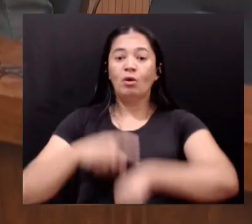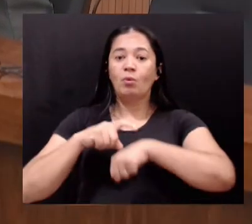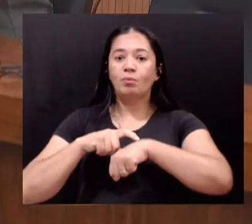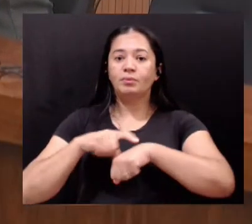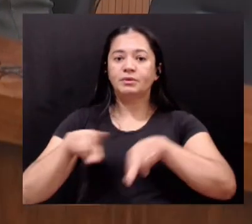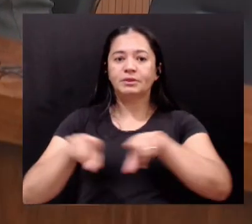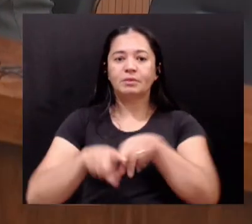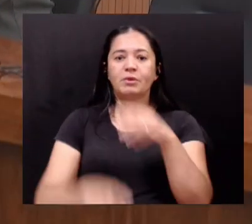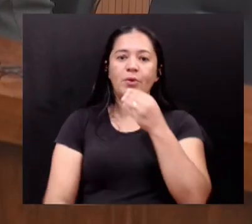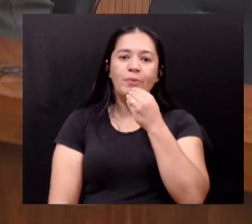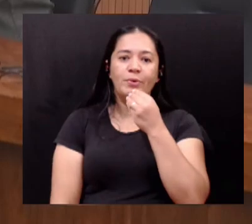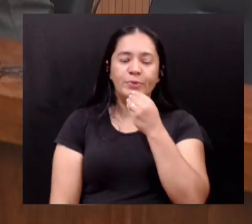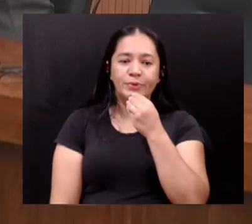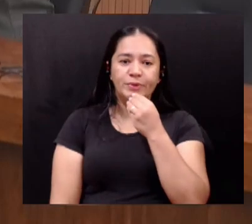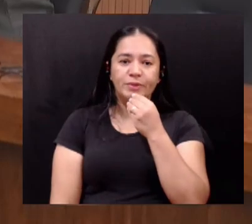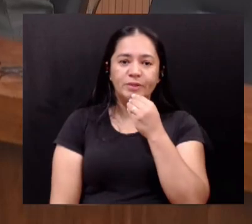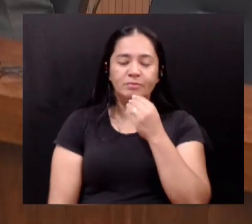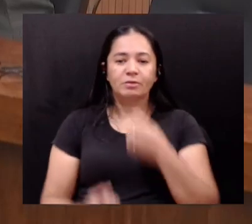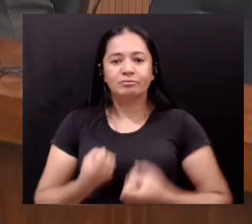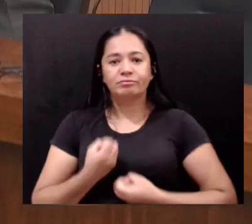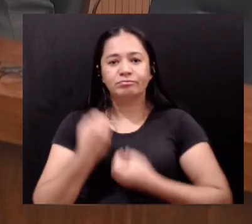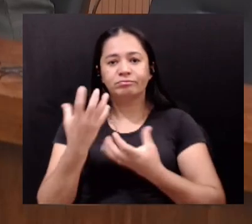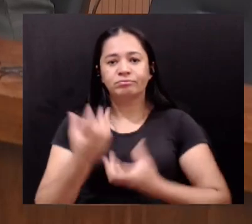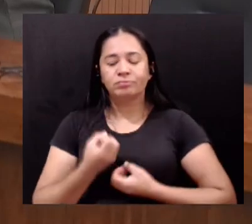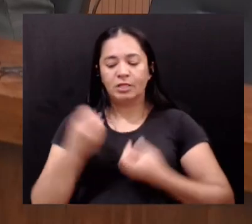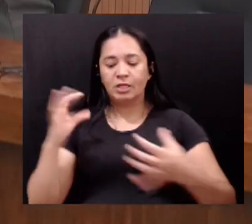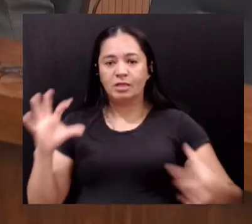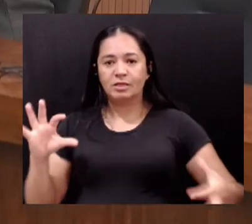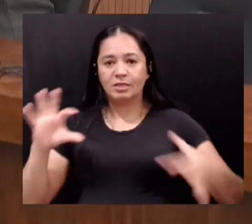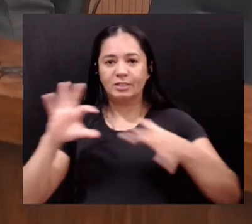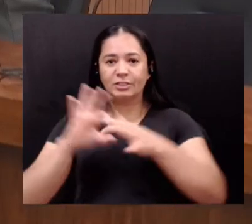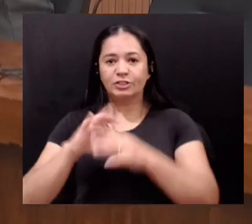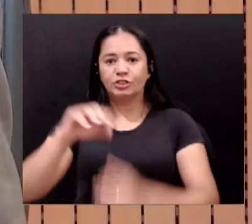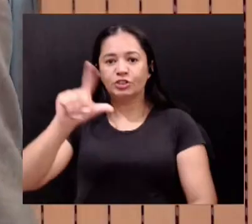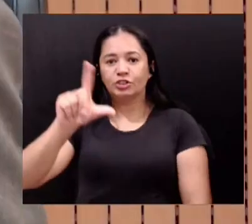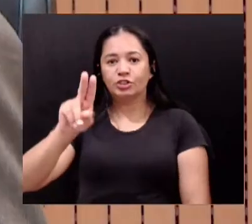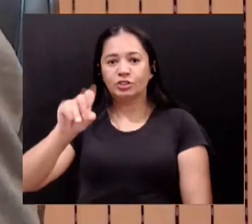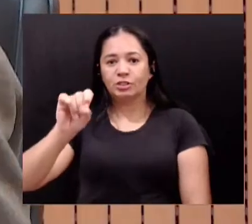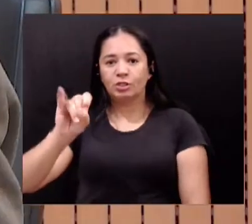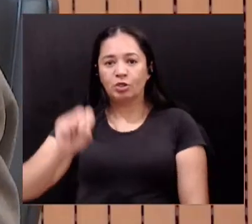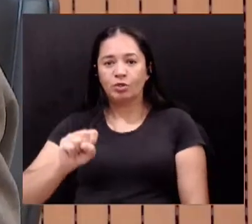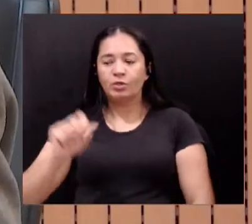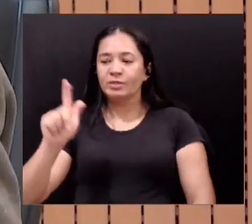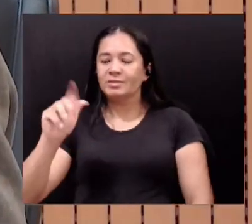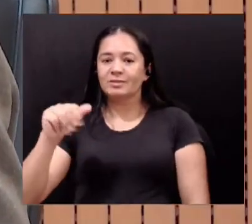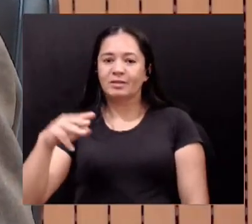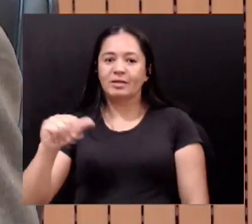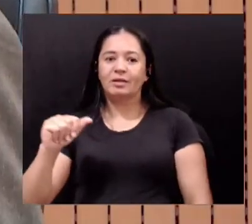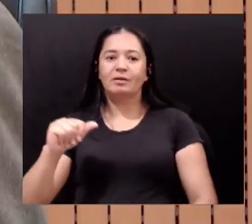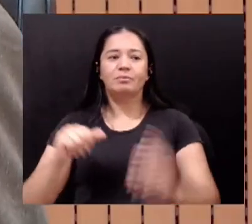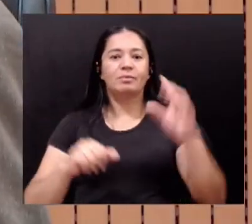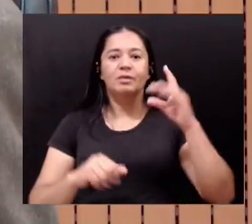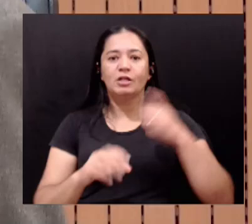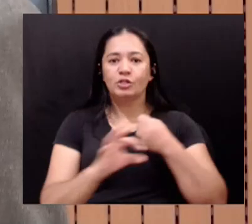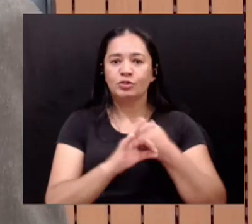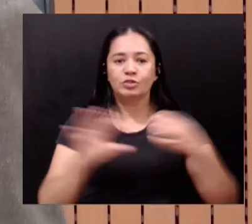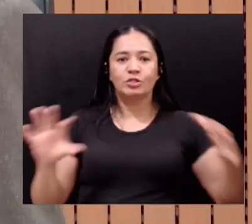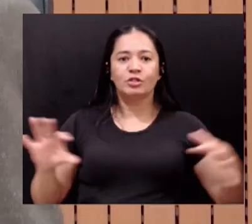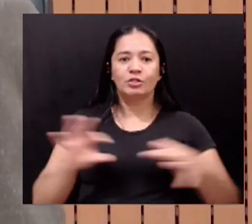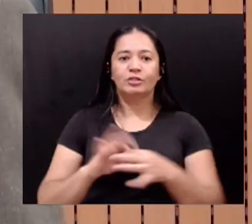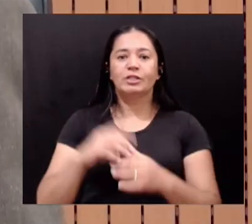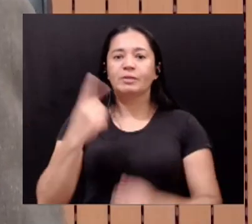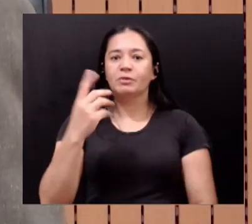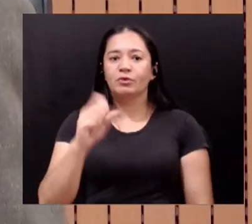para expressar a ligação de Luiz Gama com o direito e a educação. Em 1867, o Luiz